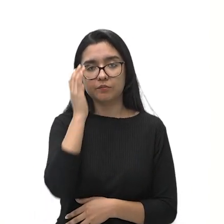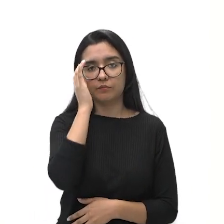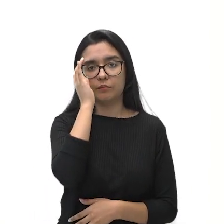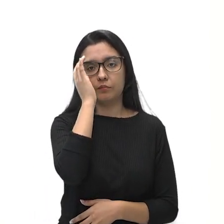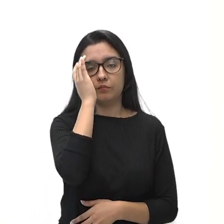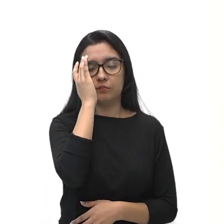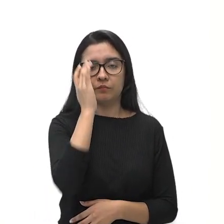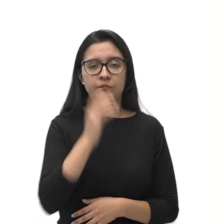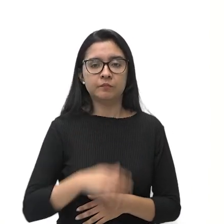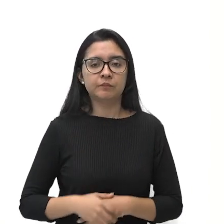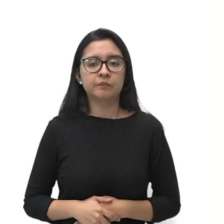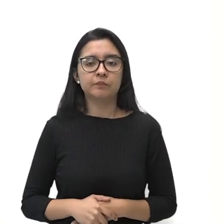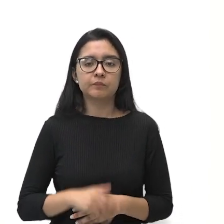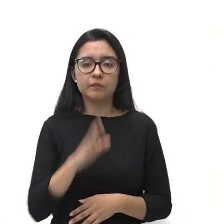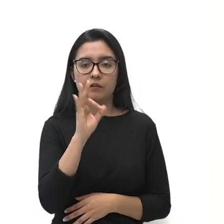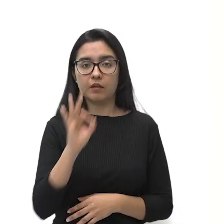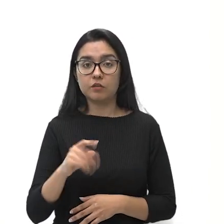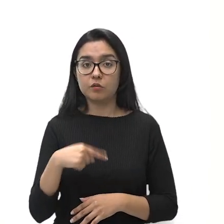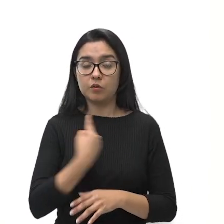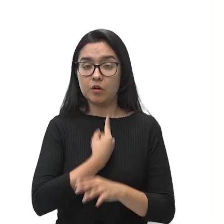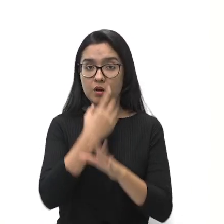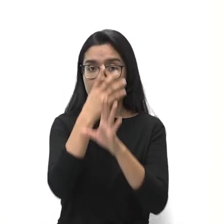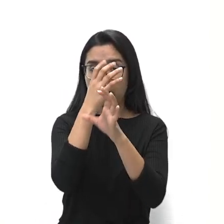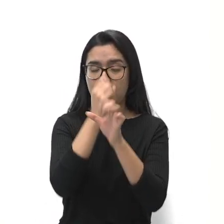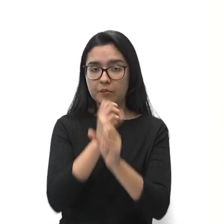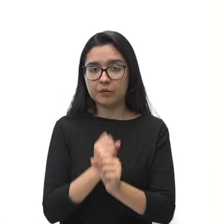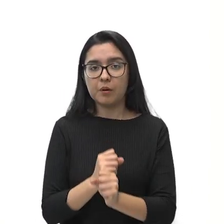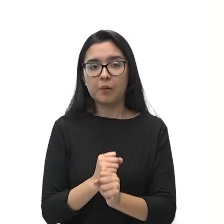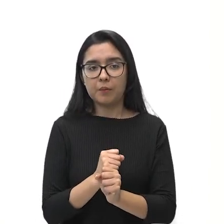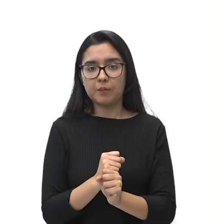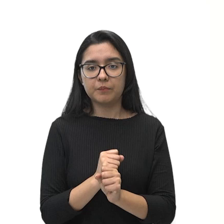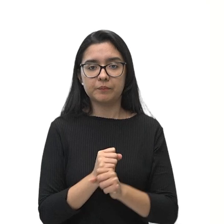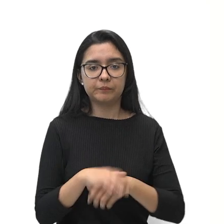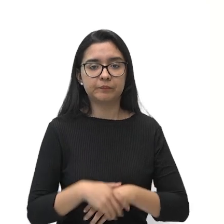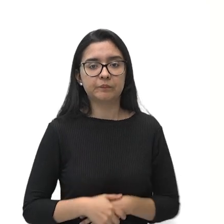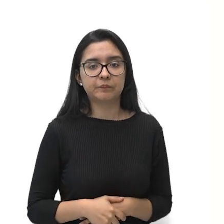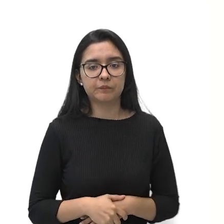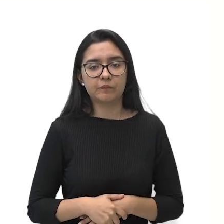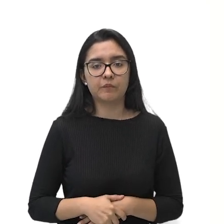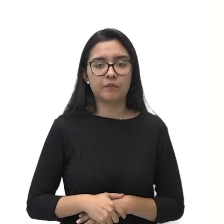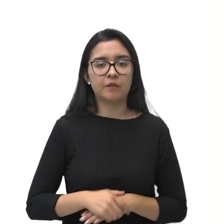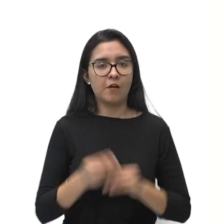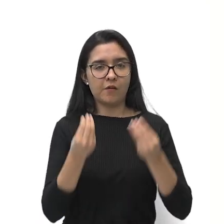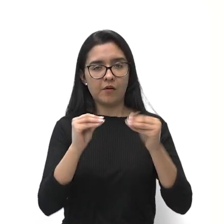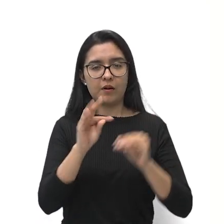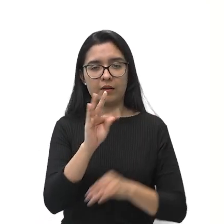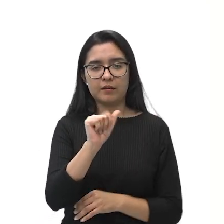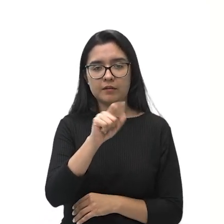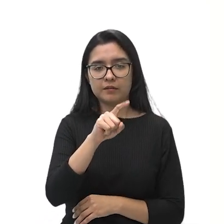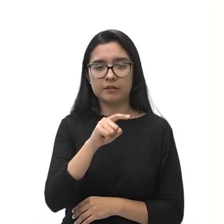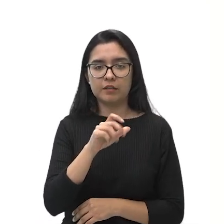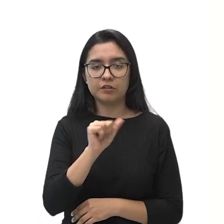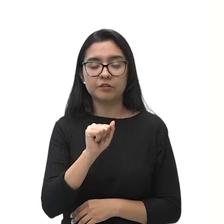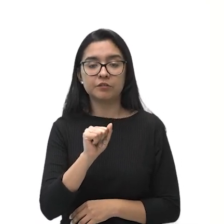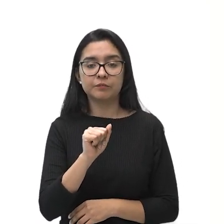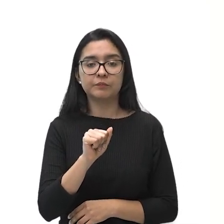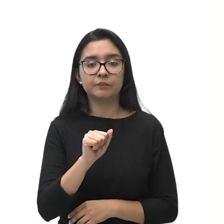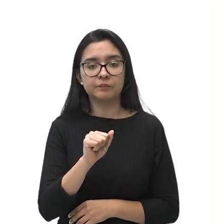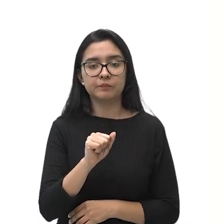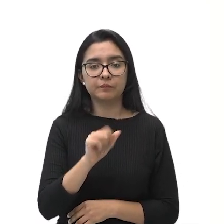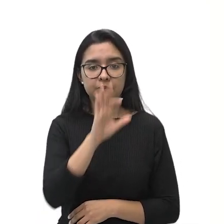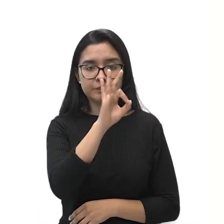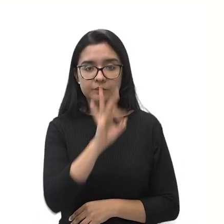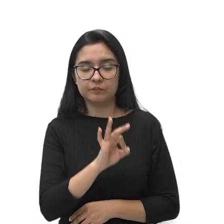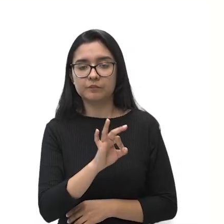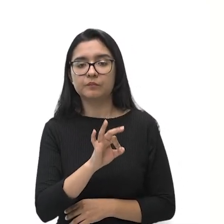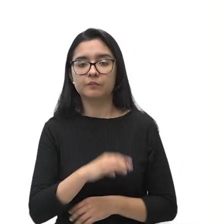Pessoal, essa taxa aqui a gente vai calcular aqui, né? Vamos colocar aqui taxa, né, percentual, vai ser igual a essa diferença